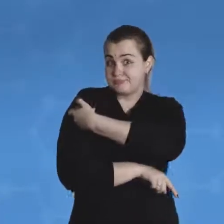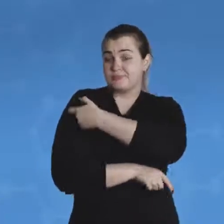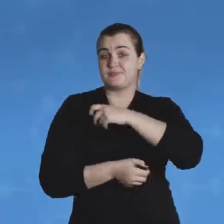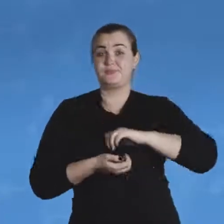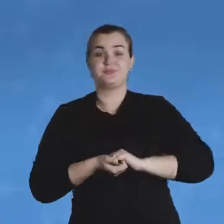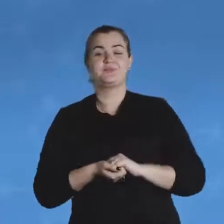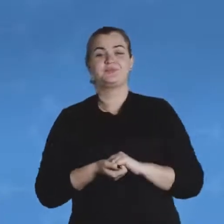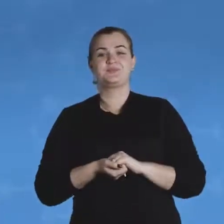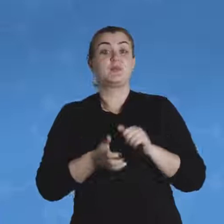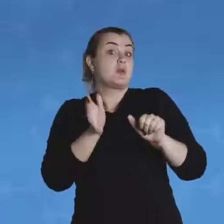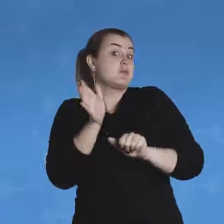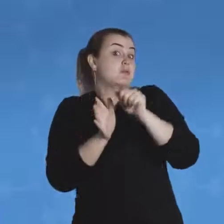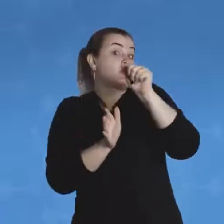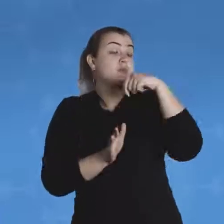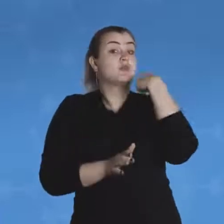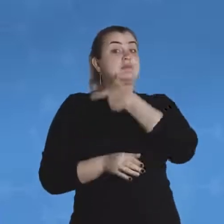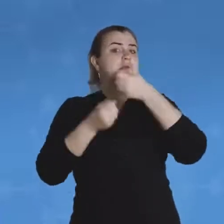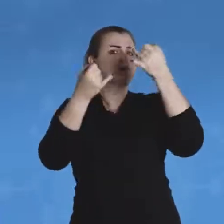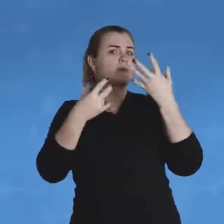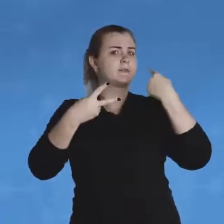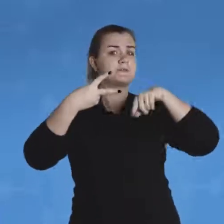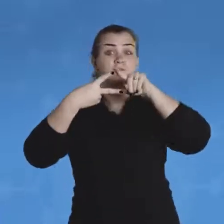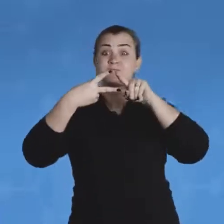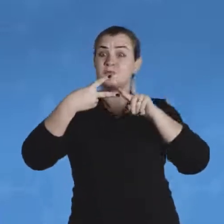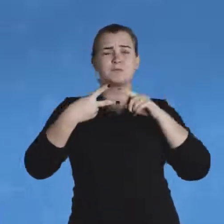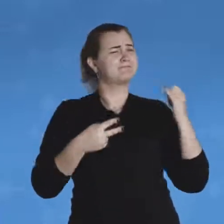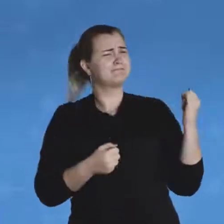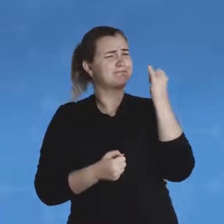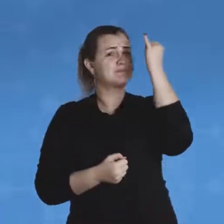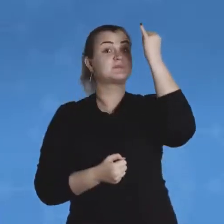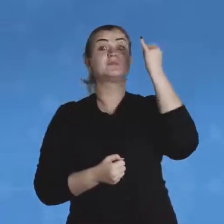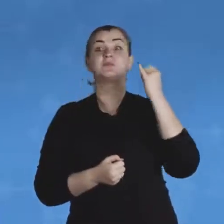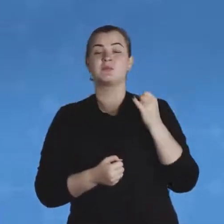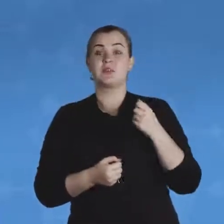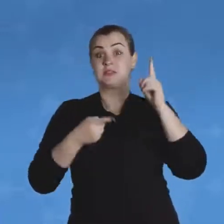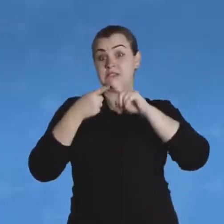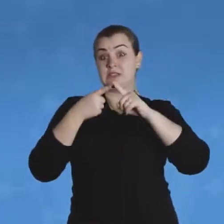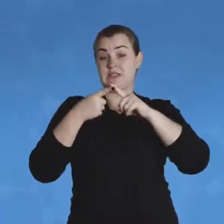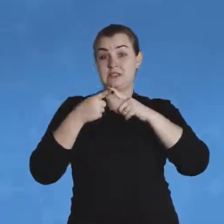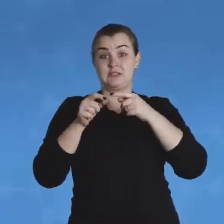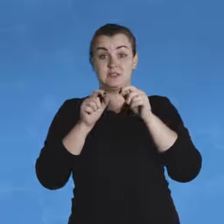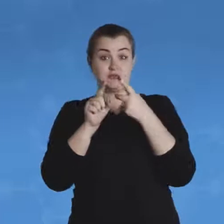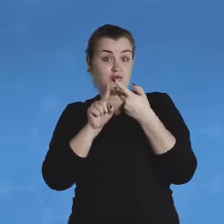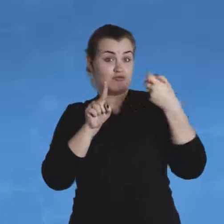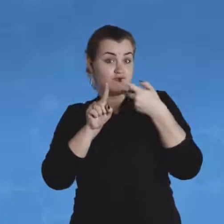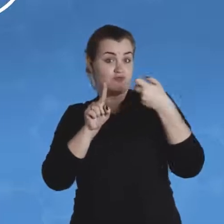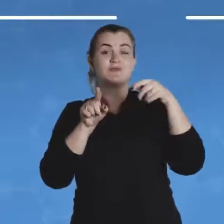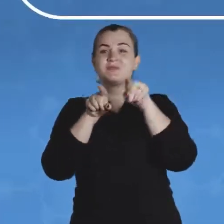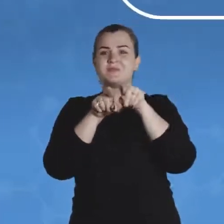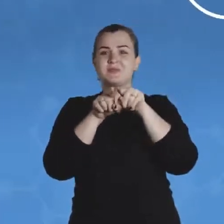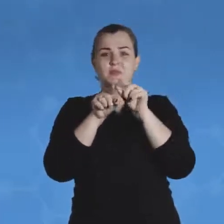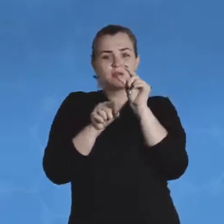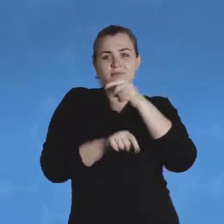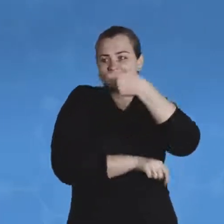utilizamos. Primeiro, vamos falar de dois materiais importantíssimos, que são as seringas e as agulhas. A